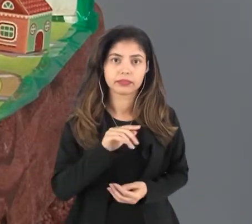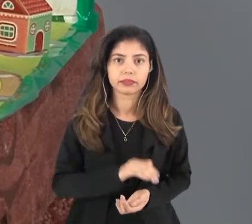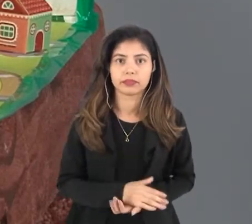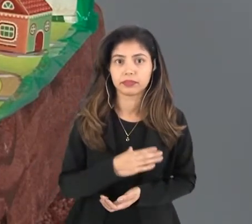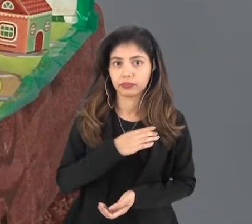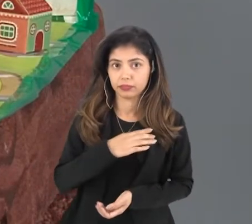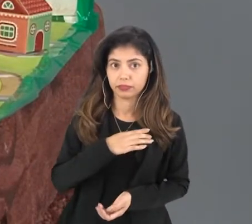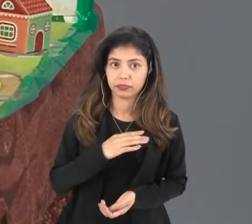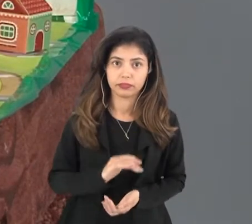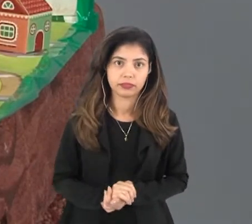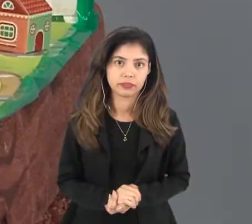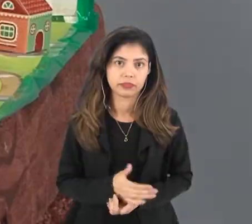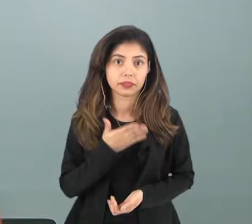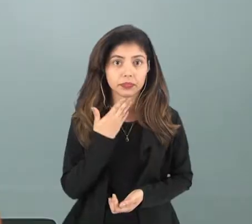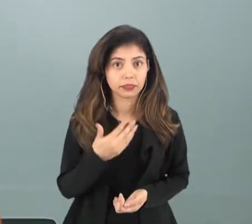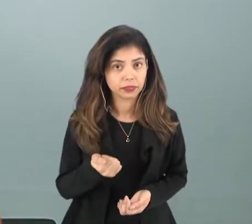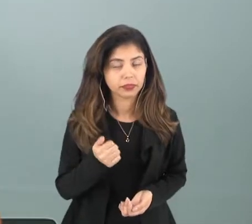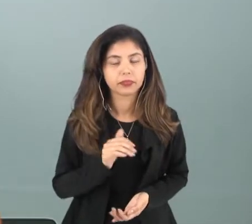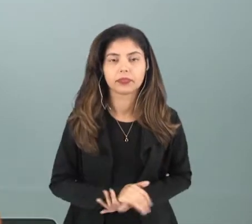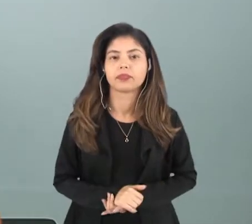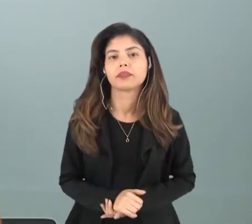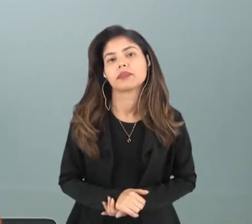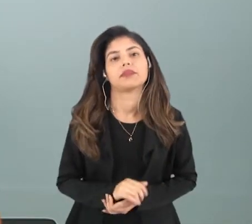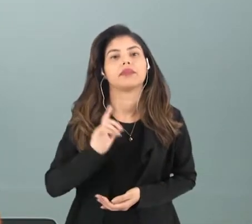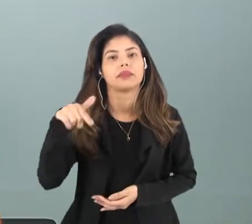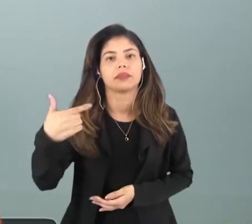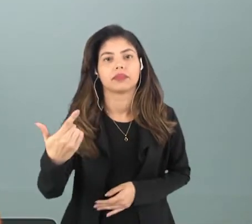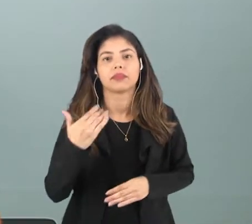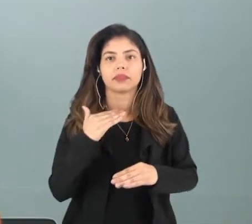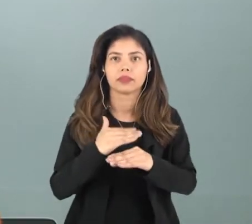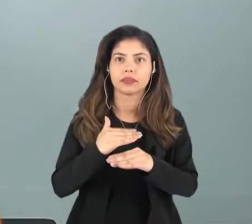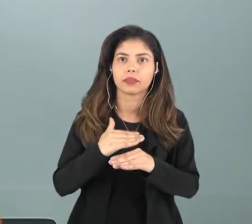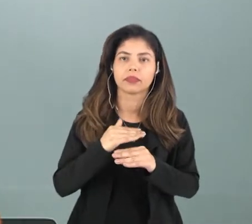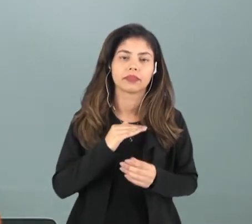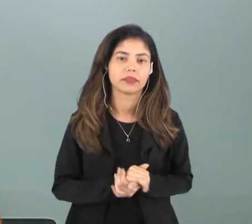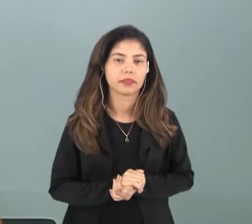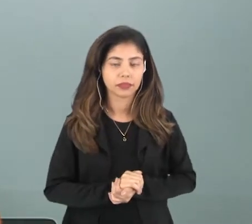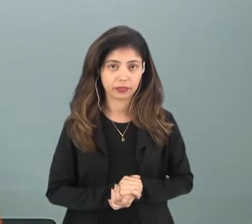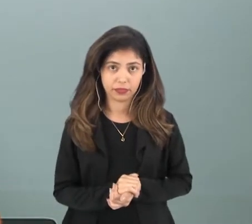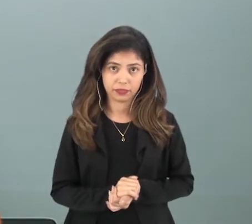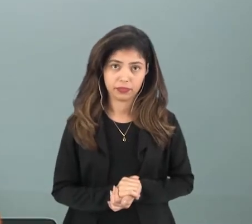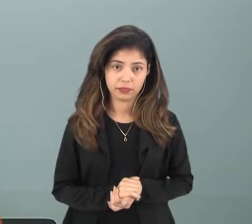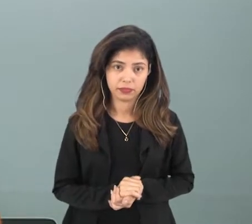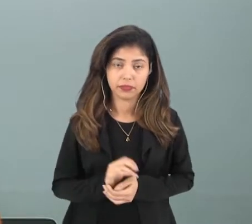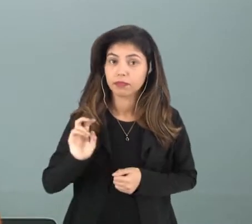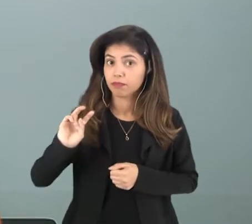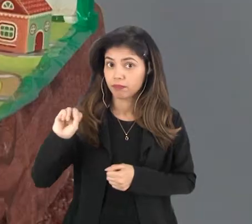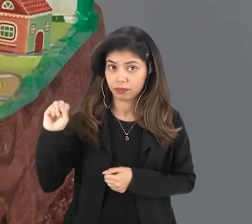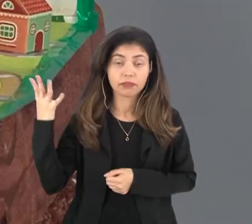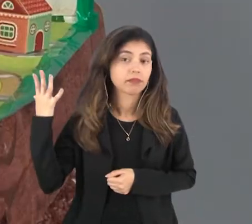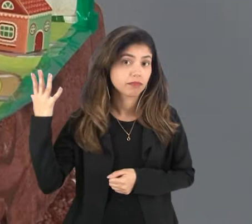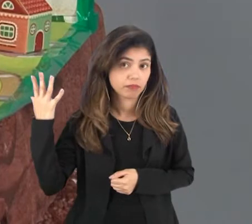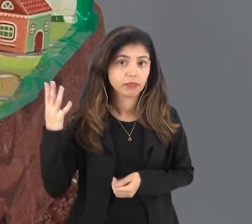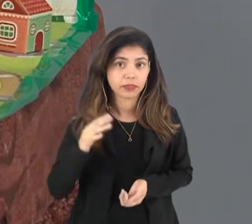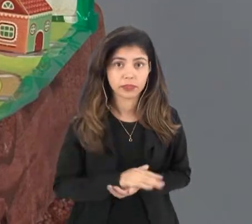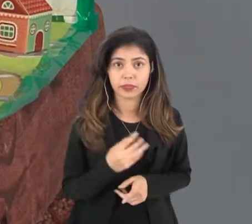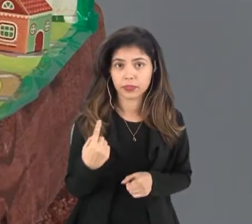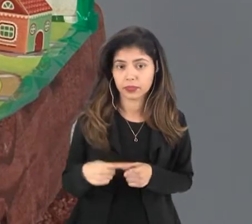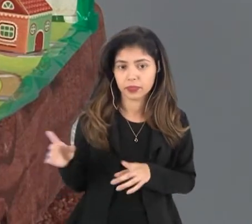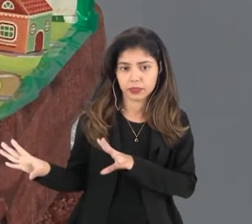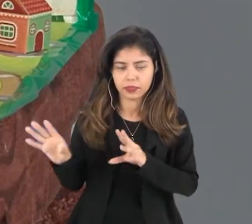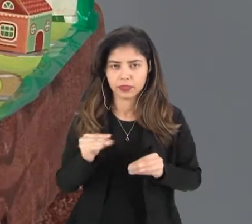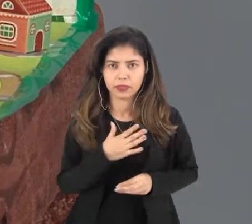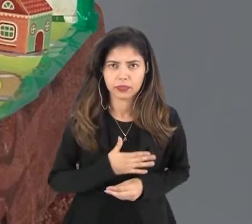mais recursos aqui. Aí outra também, aí a sua família, consequentemente, também teve que vir porque ela